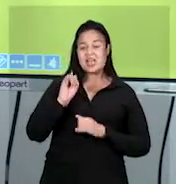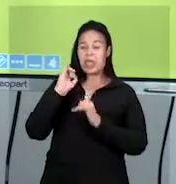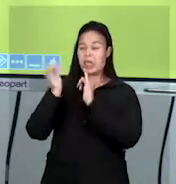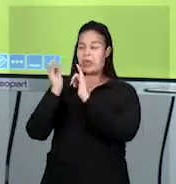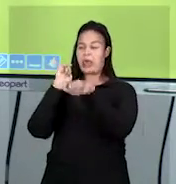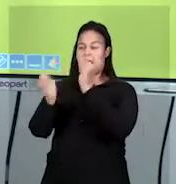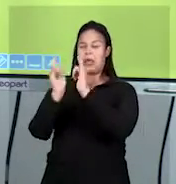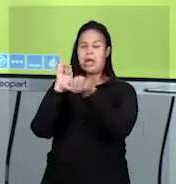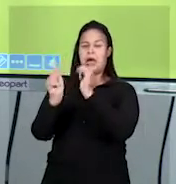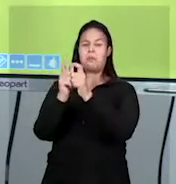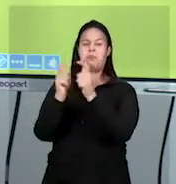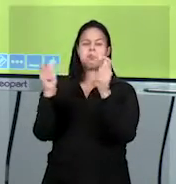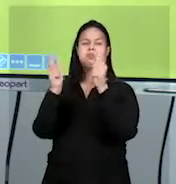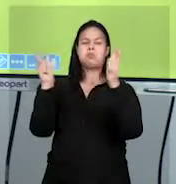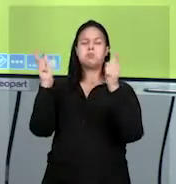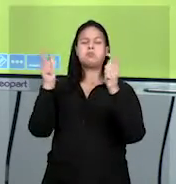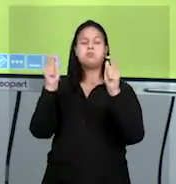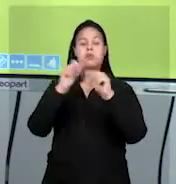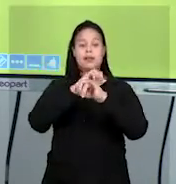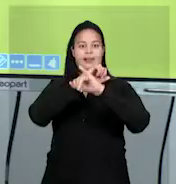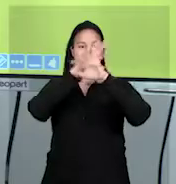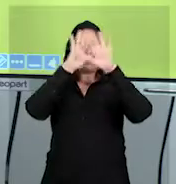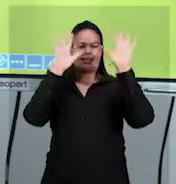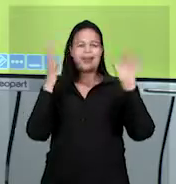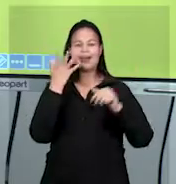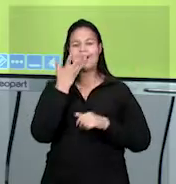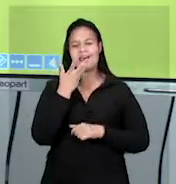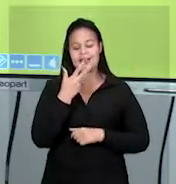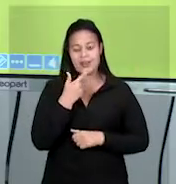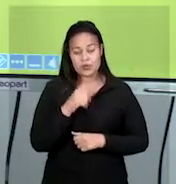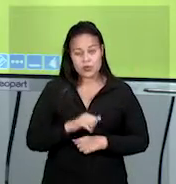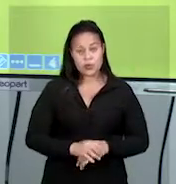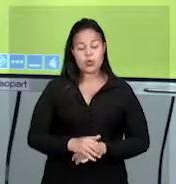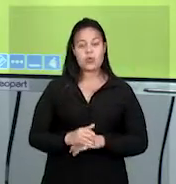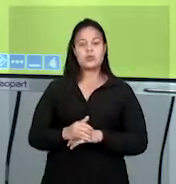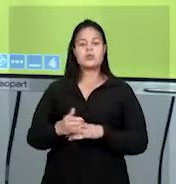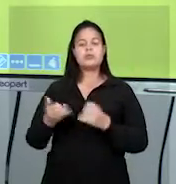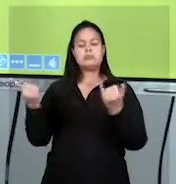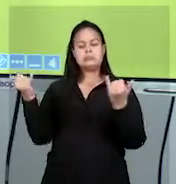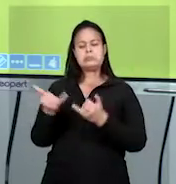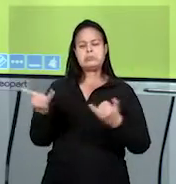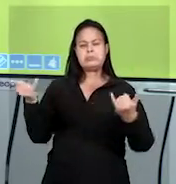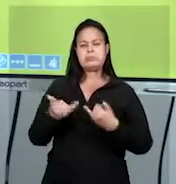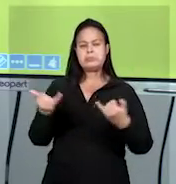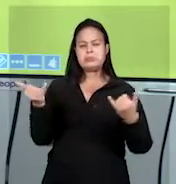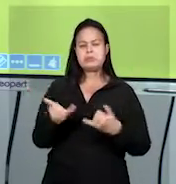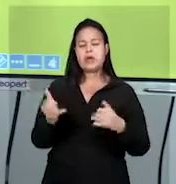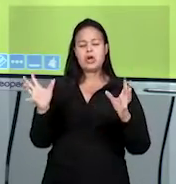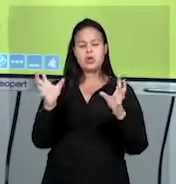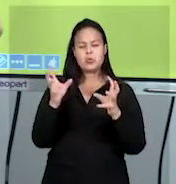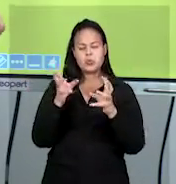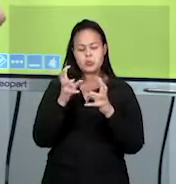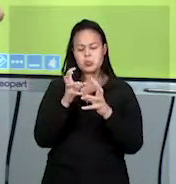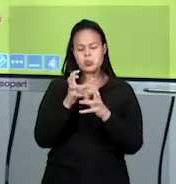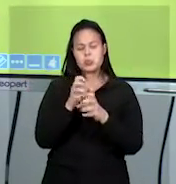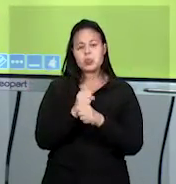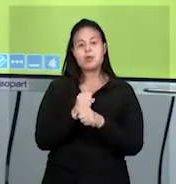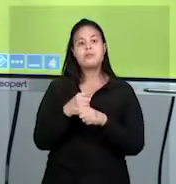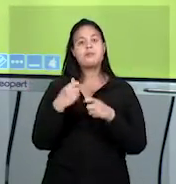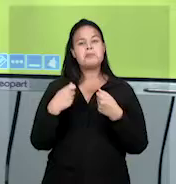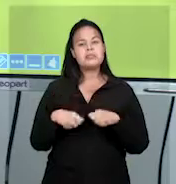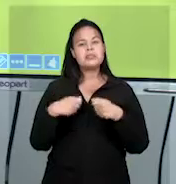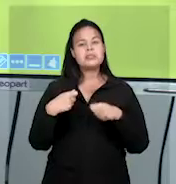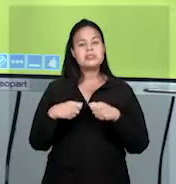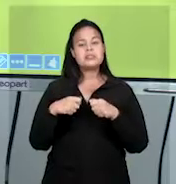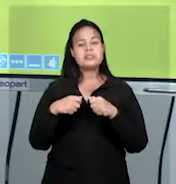informações altas com cores claras e informações baixas com cores escuras, eu tenho que fazer meu cérebro trabalhar